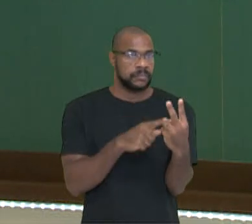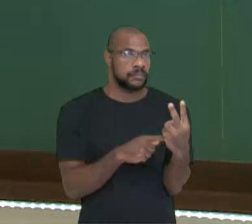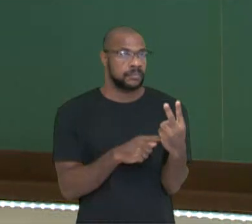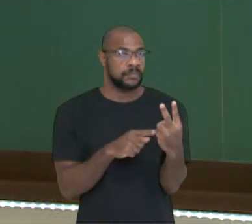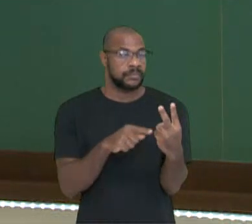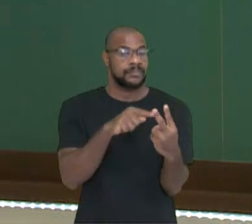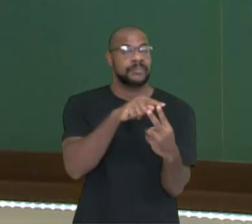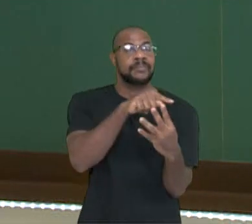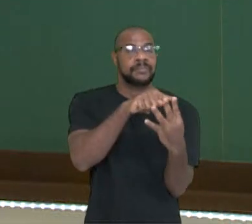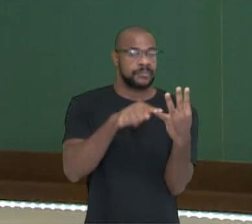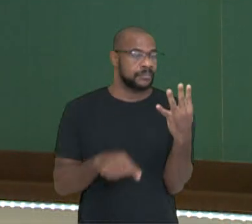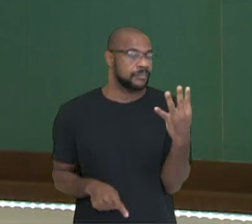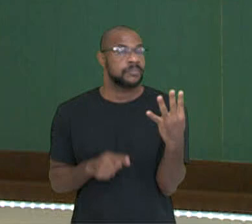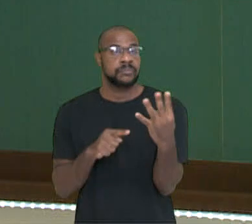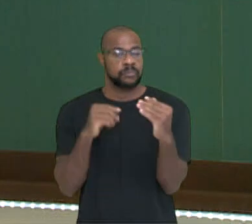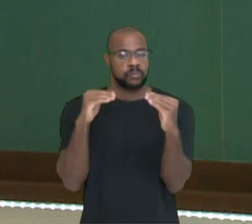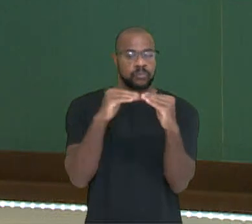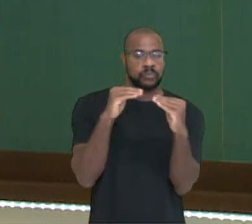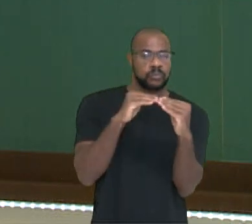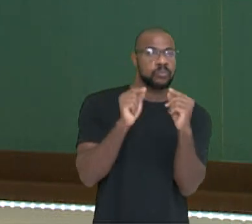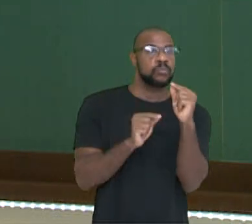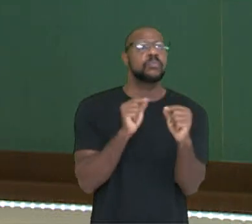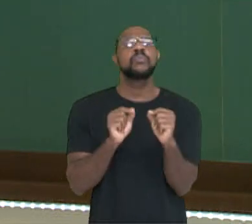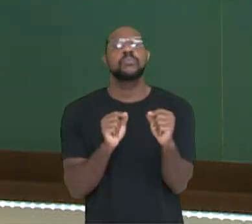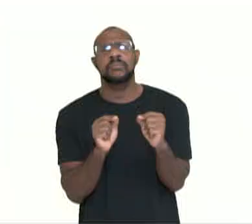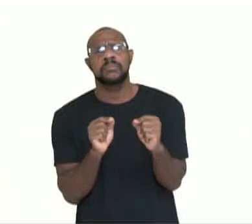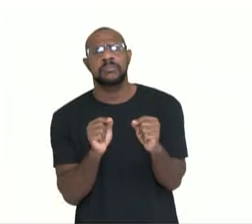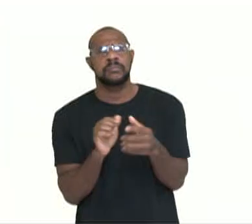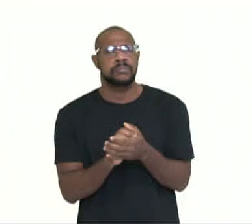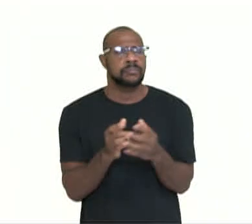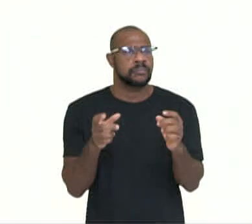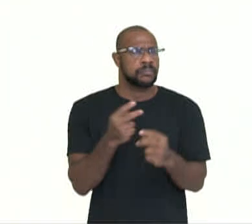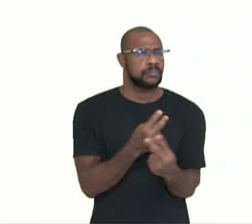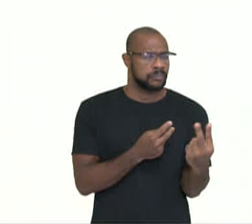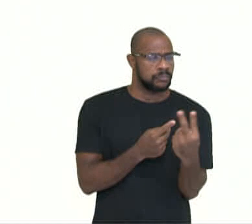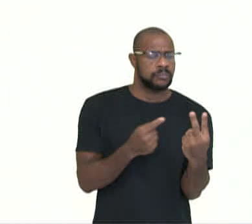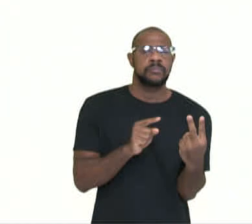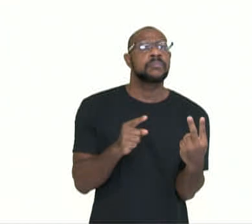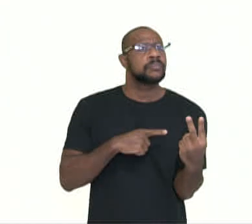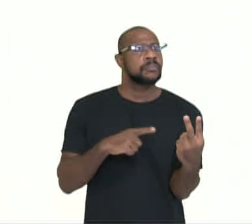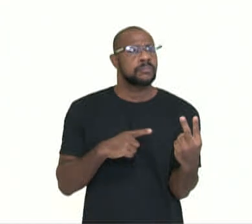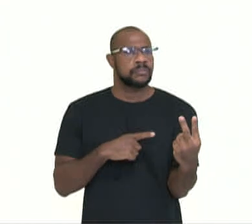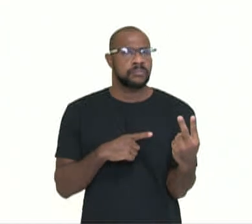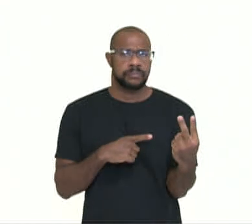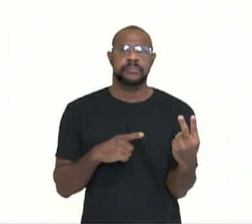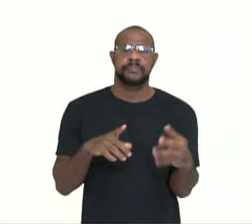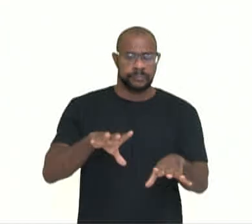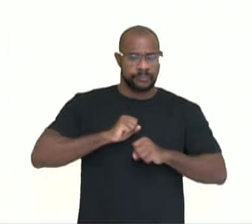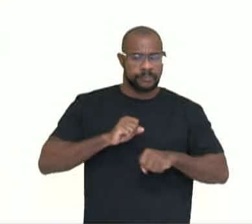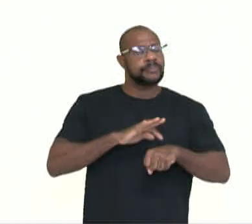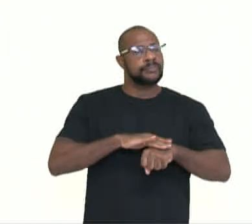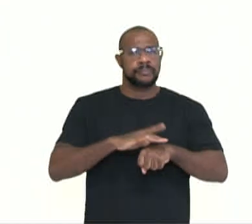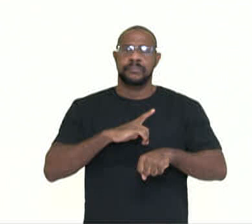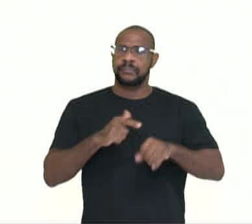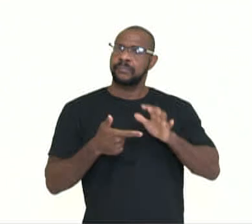foram concordantes. O que é isso? Concordante, quando as duas crianças apresentavam ou não a doença.